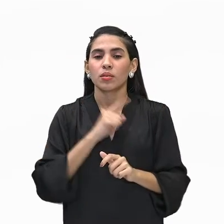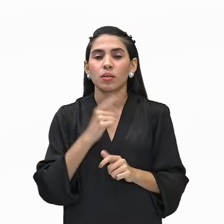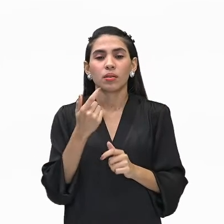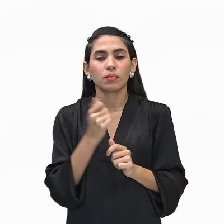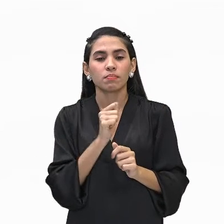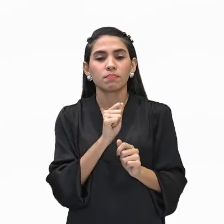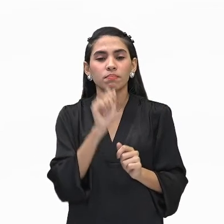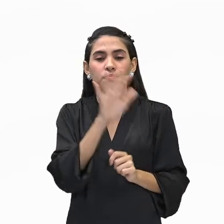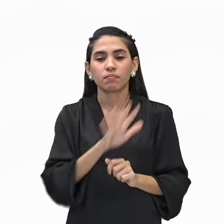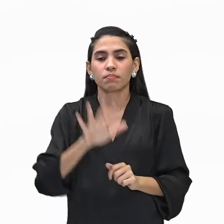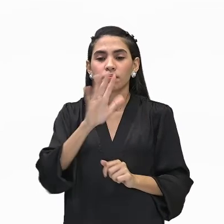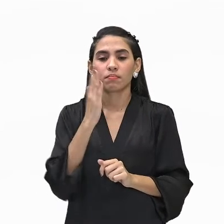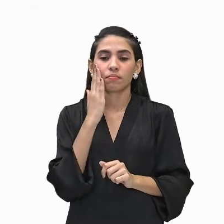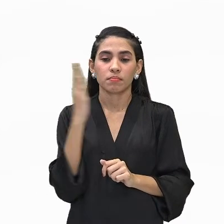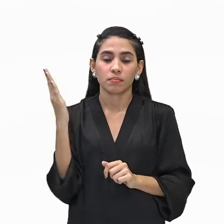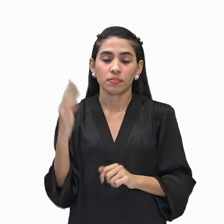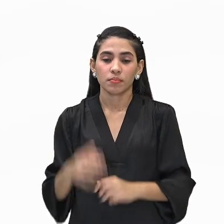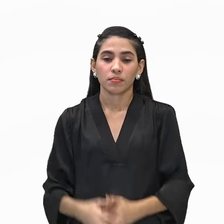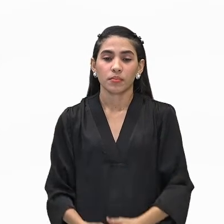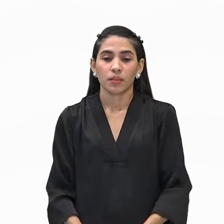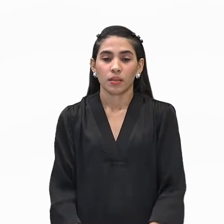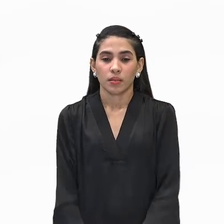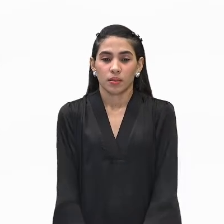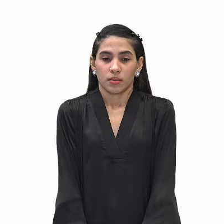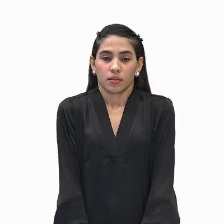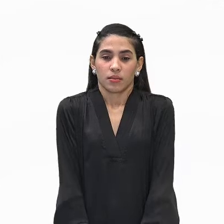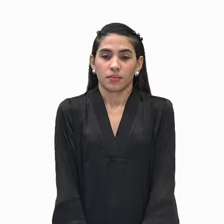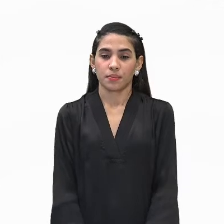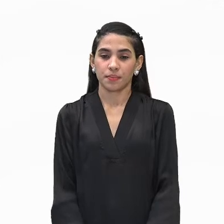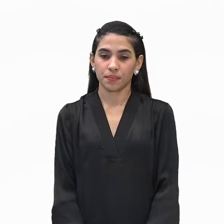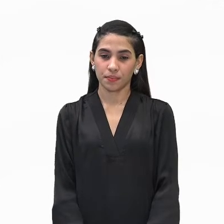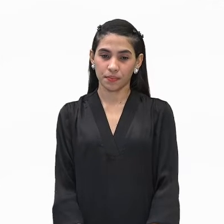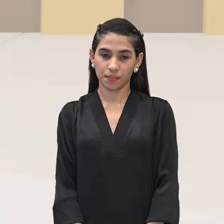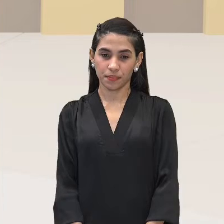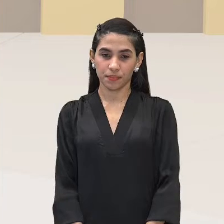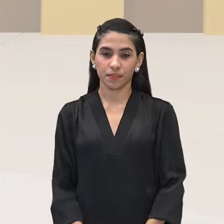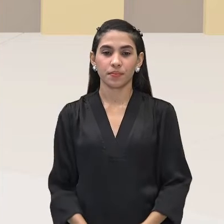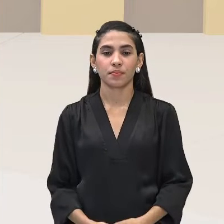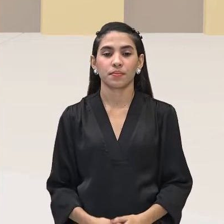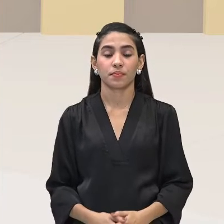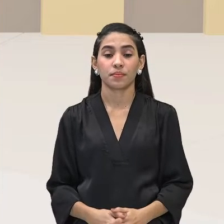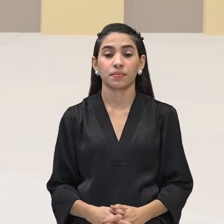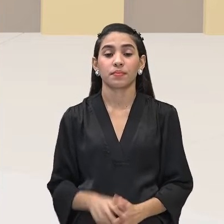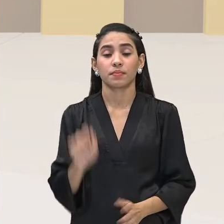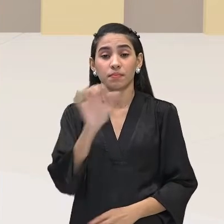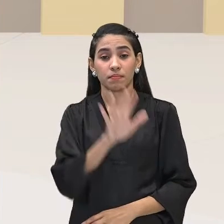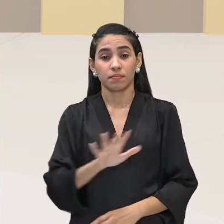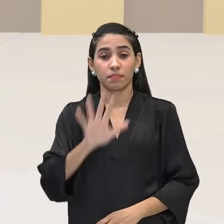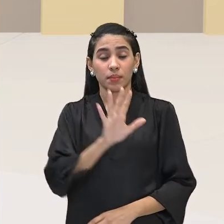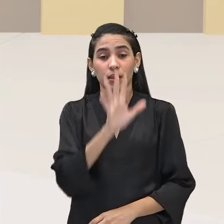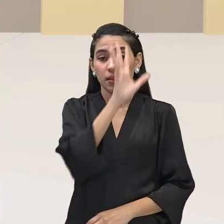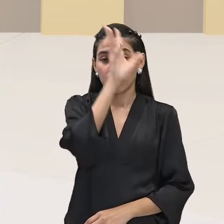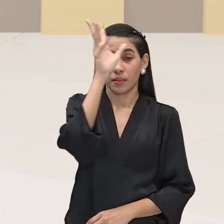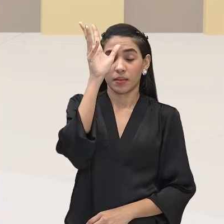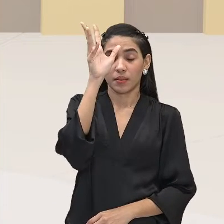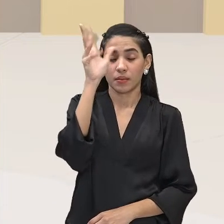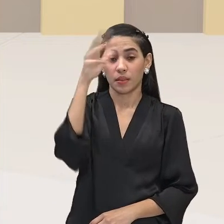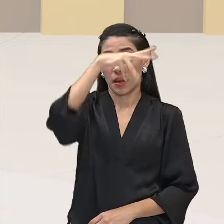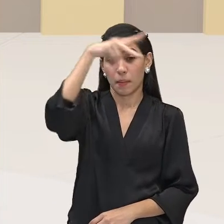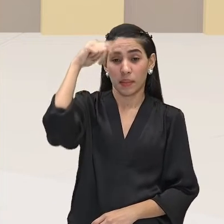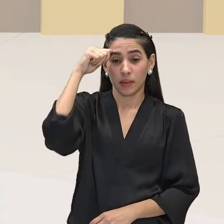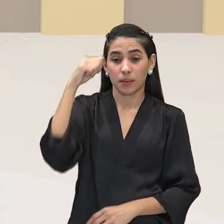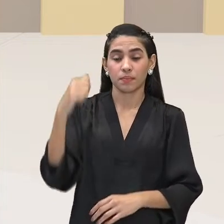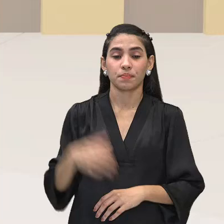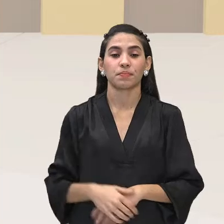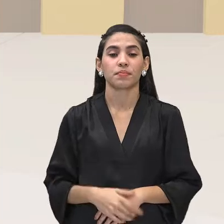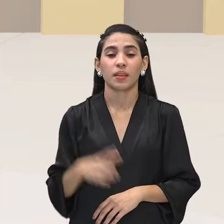próxima imagem? Então, nós temos ali uma imagem da cidade de Manaus em um período que nós tivemos ali de